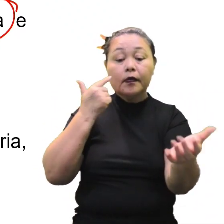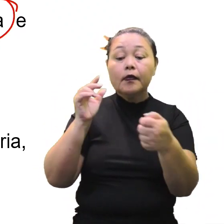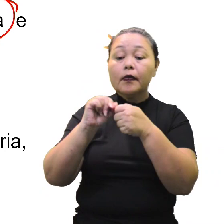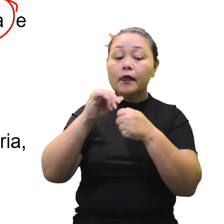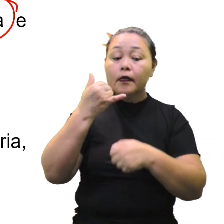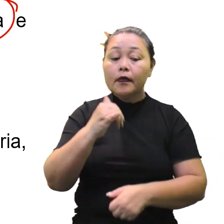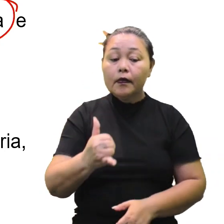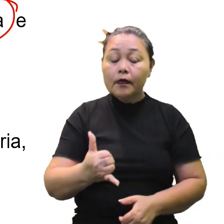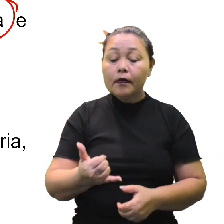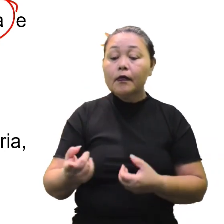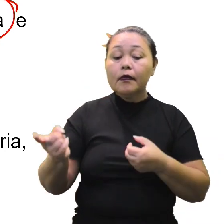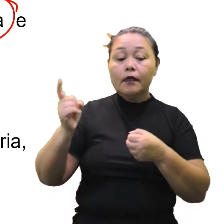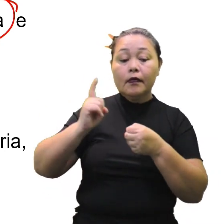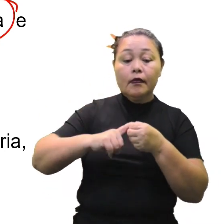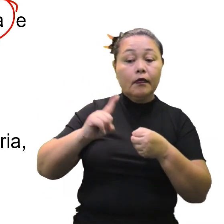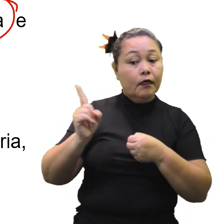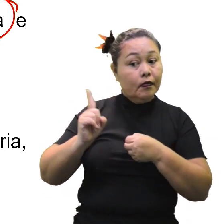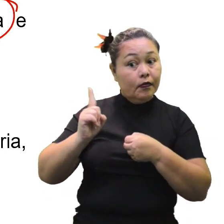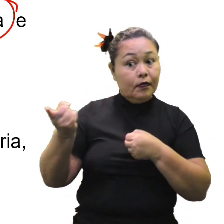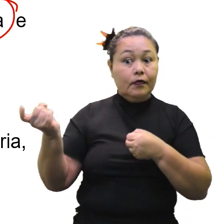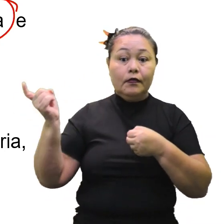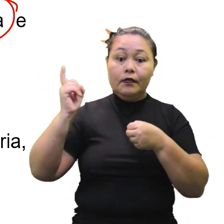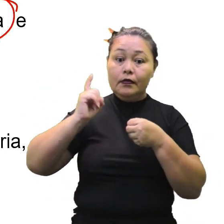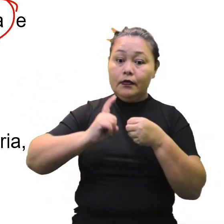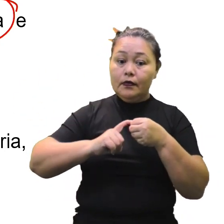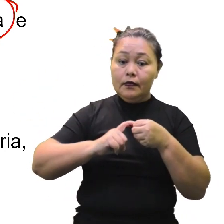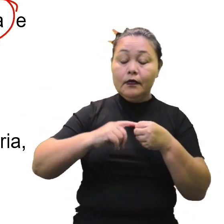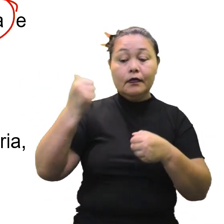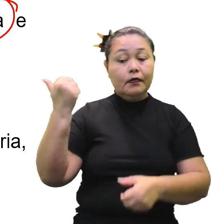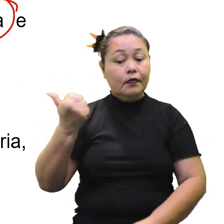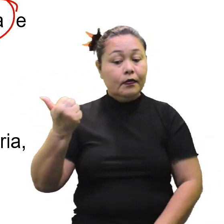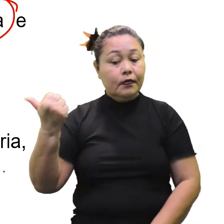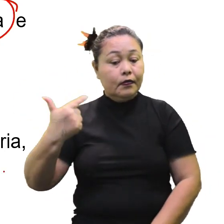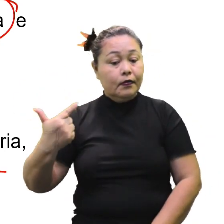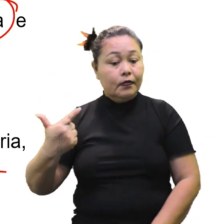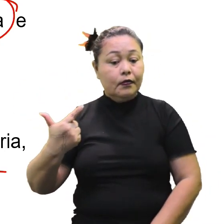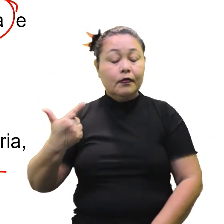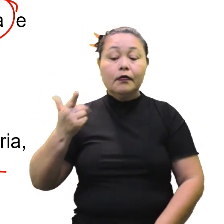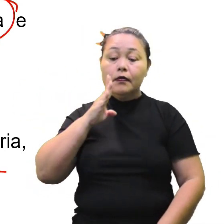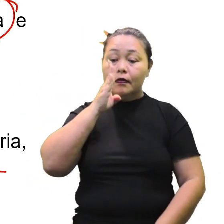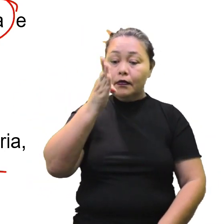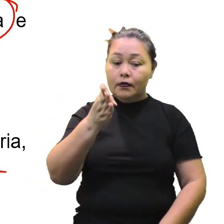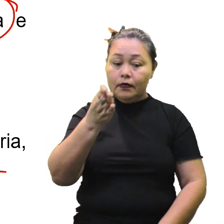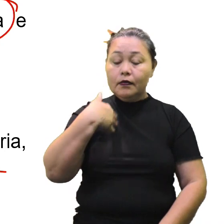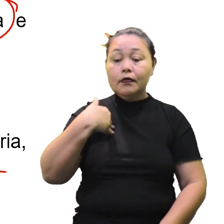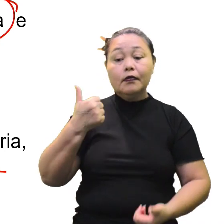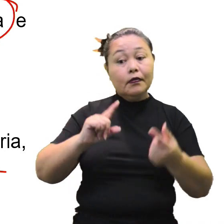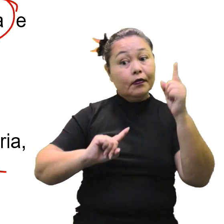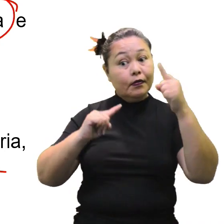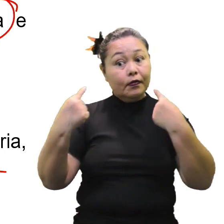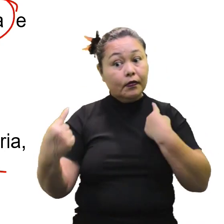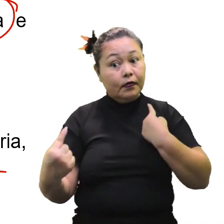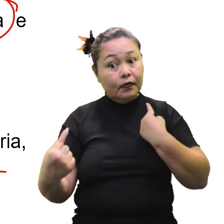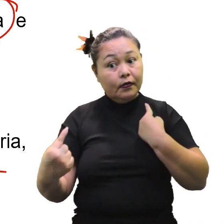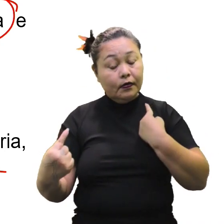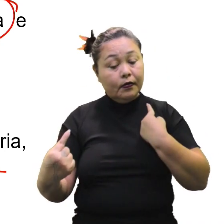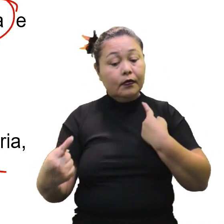energia renovável, não renovável, primárias, secundárias, convencionais e